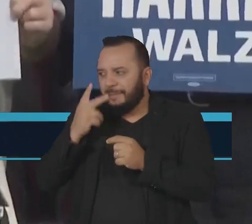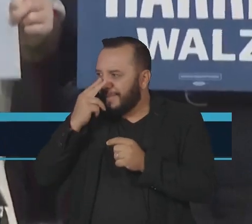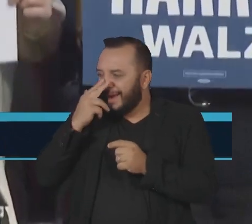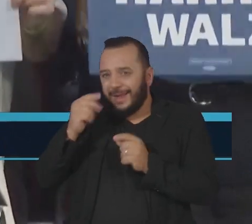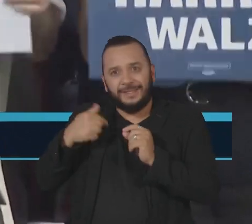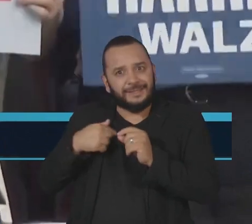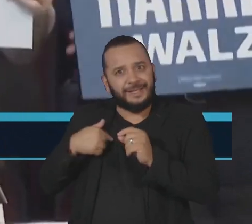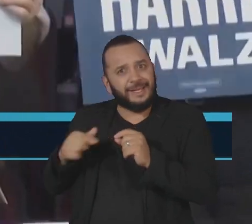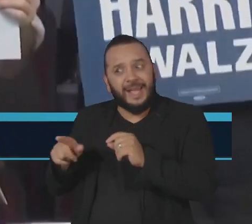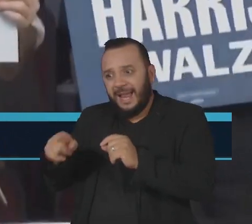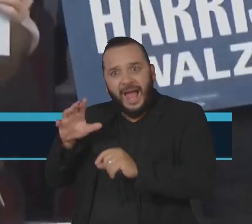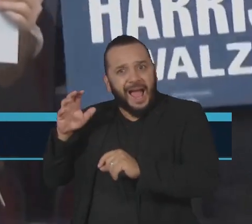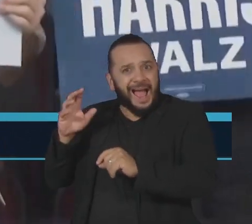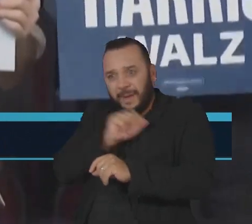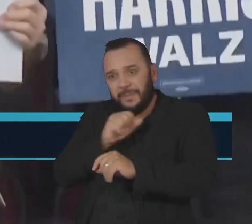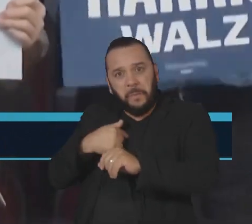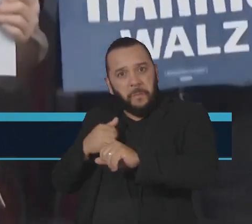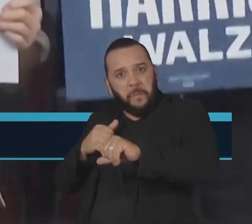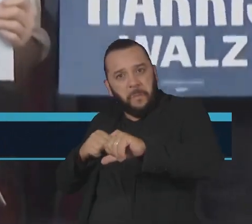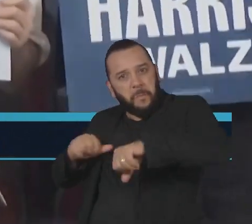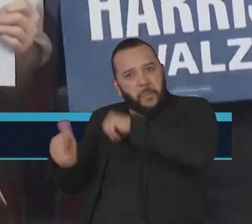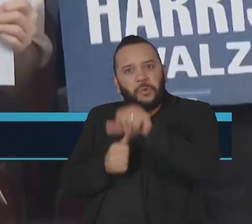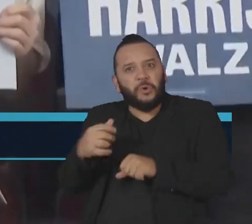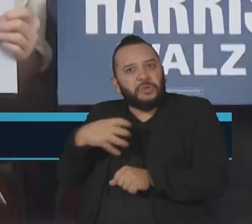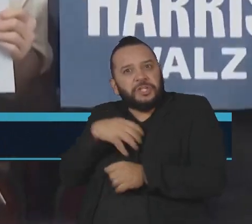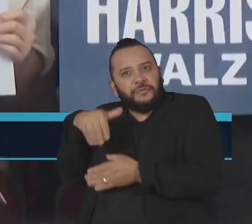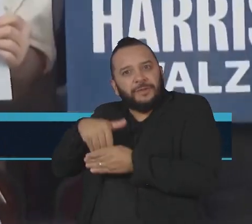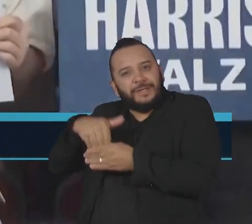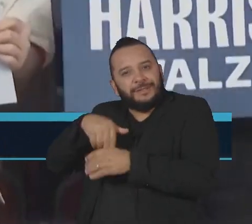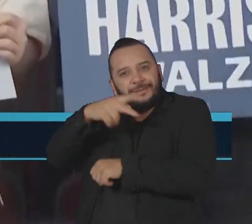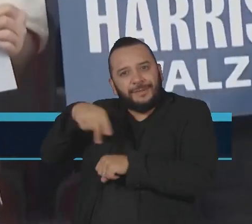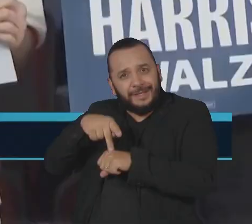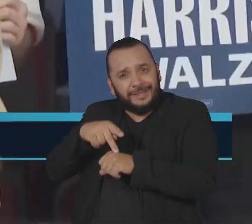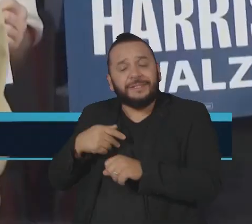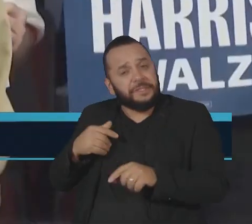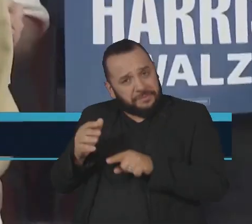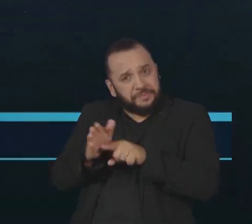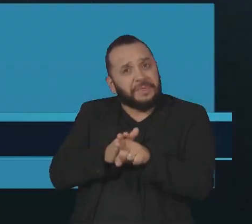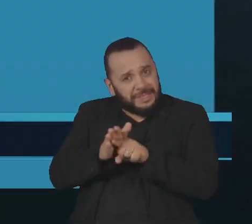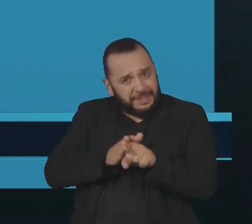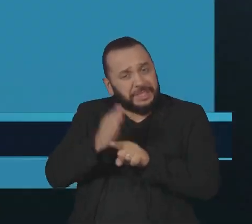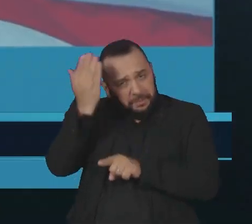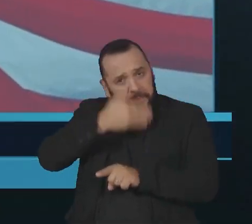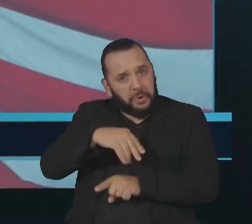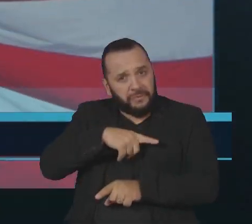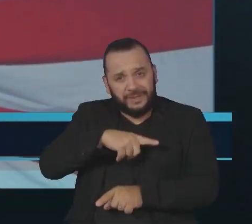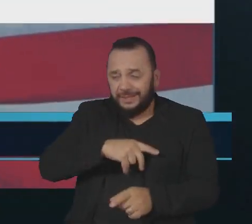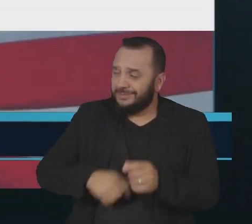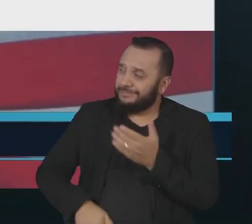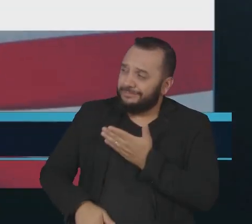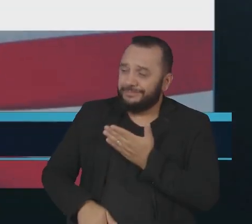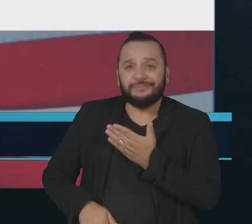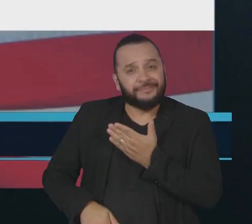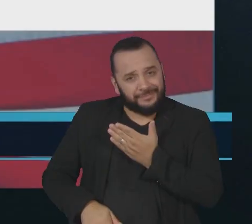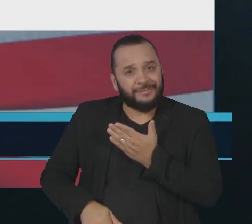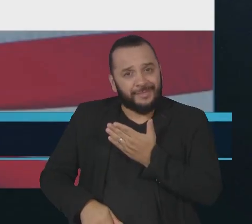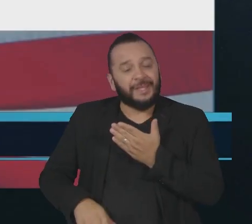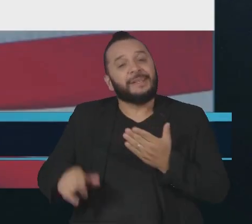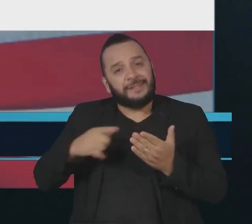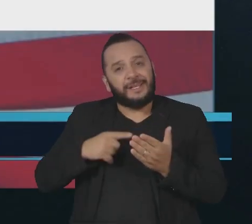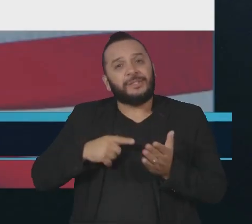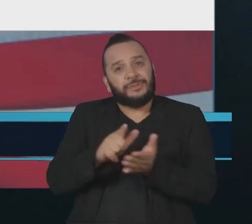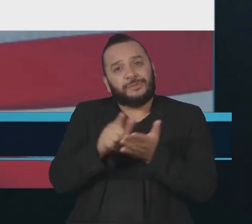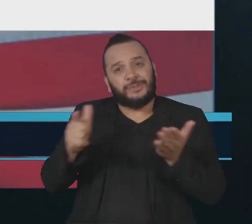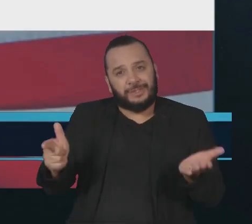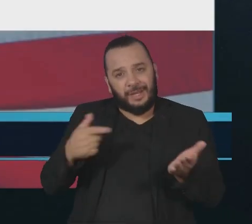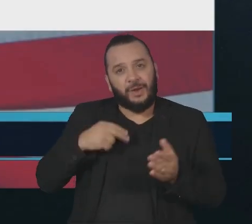mais rápida na história do país. E uma nova pesquisa pode dar base para este argumento. O levantamento do jornal britânico Financial